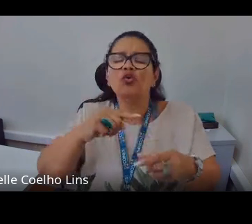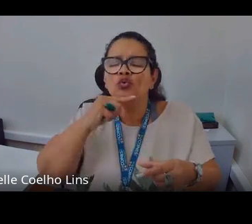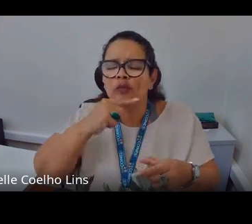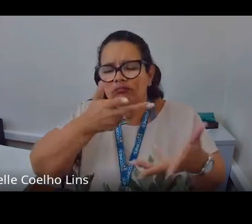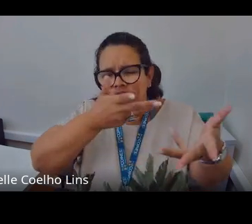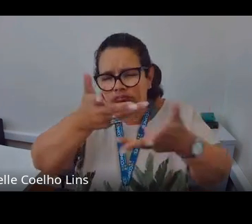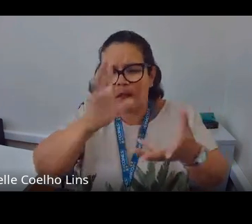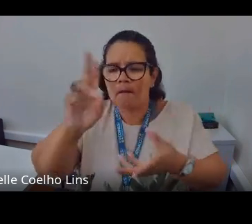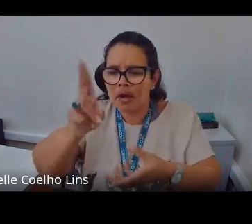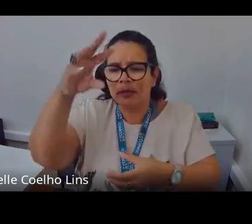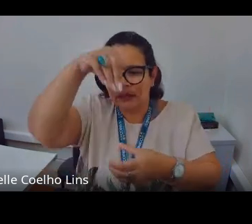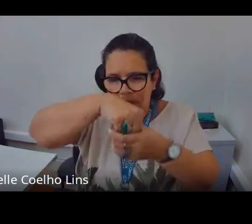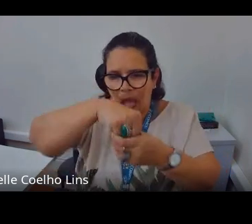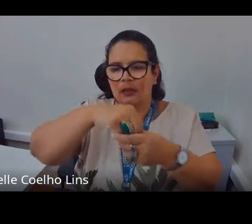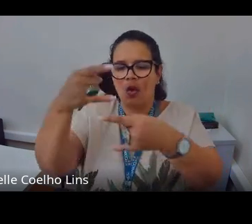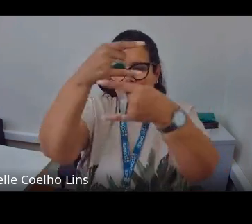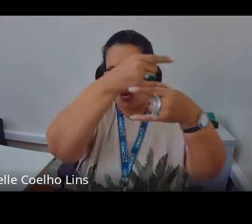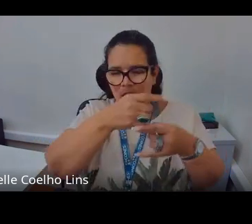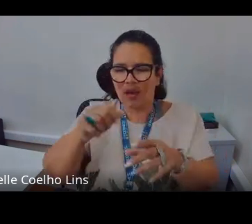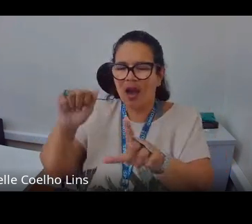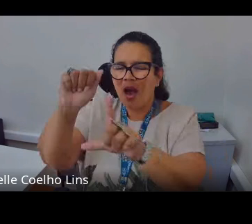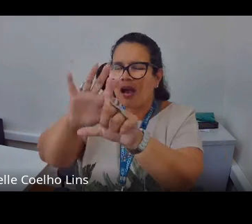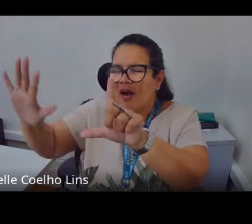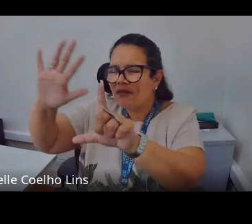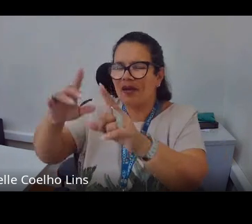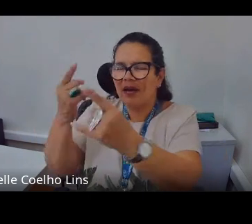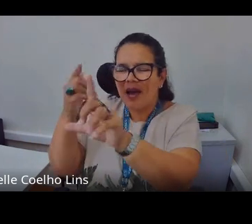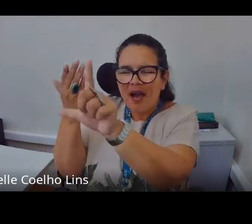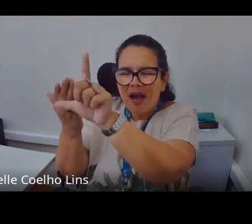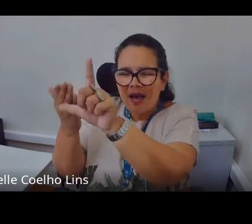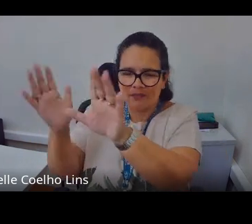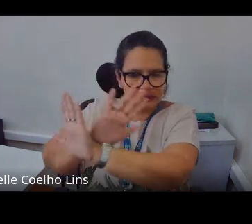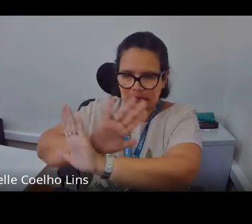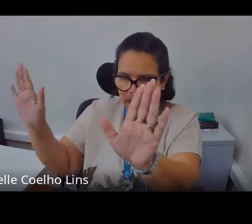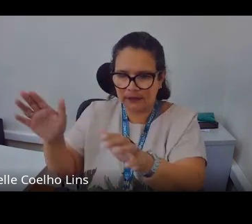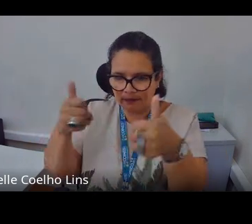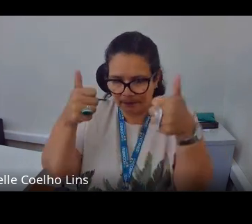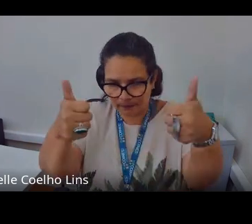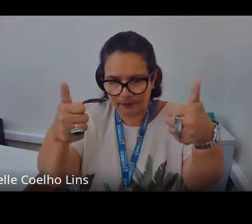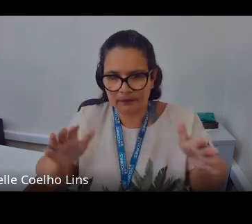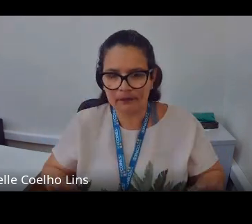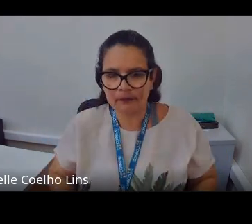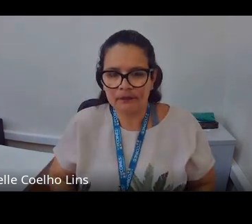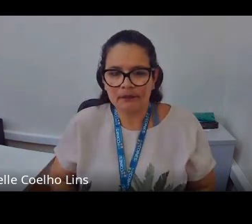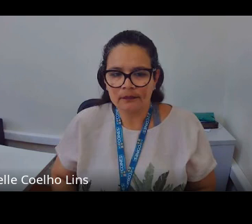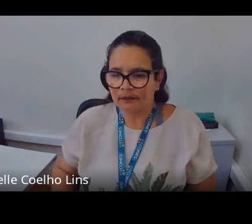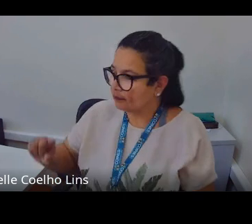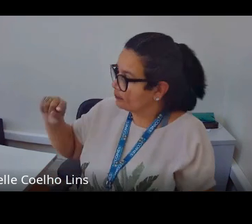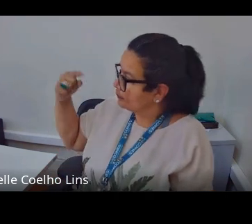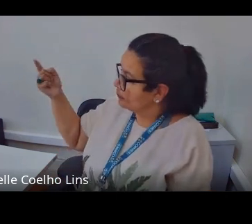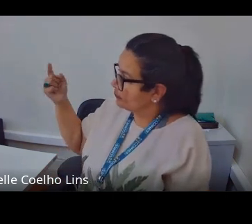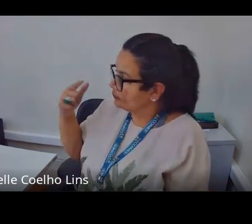as atividades, vocês vão tirar dúvida, vão interagir com o professor, não será no